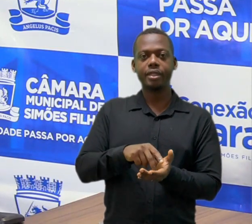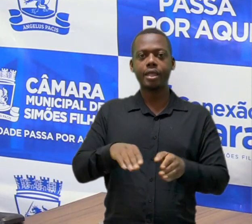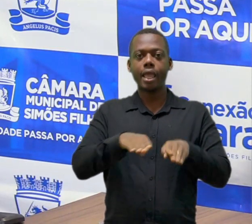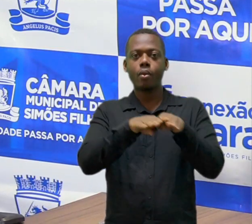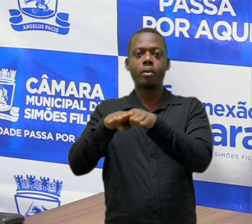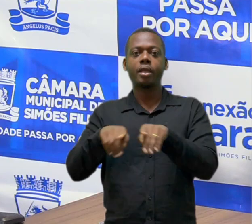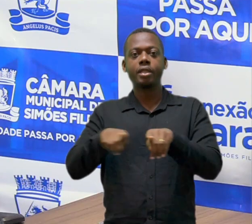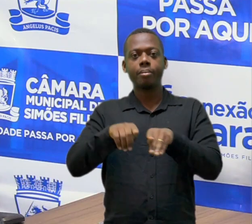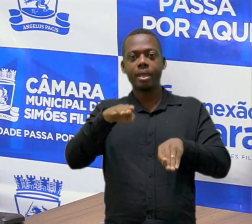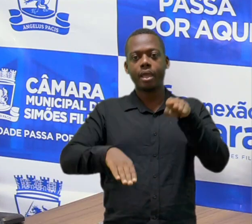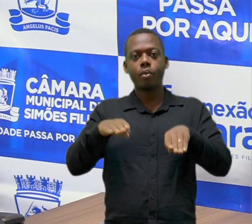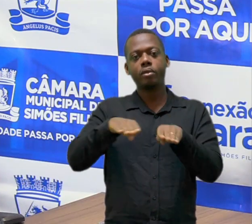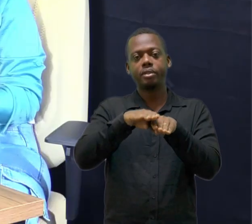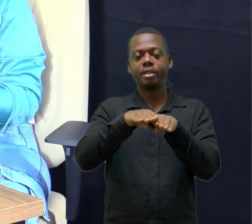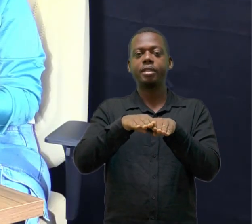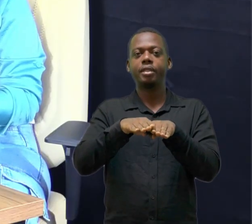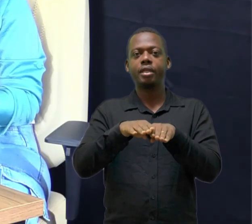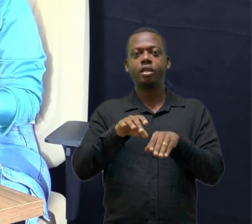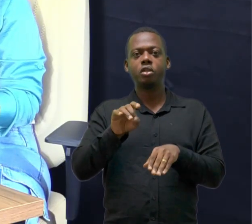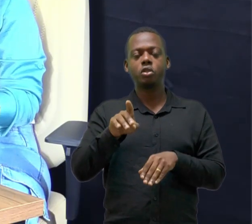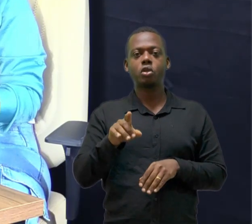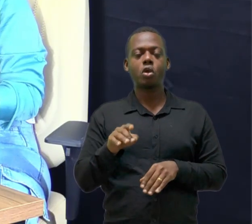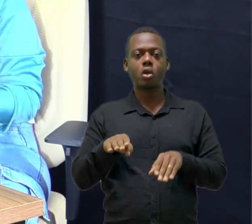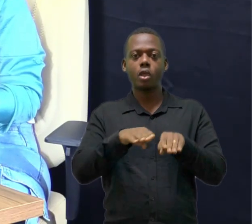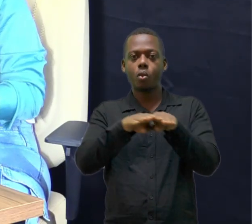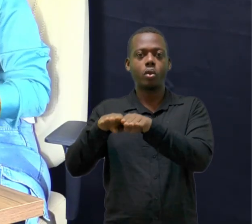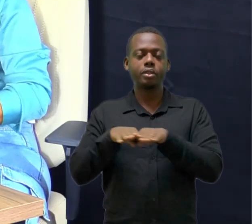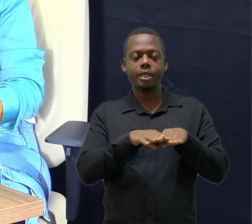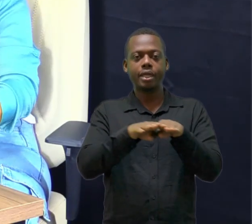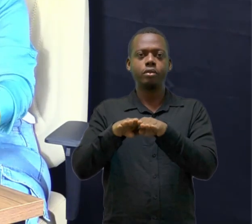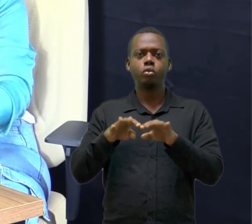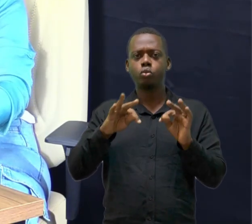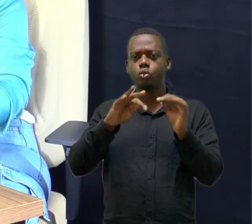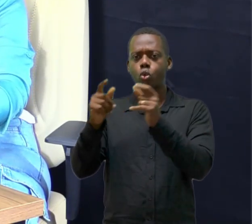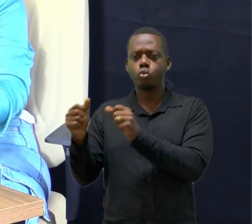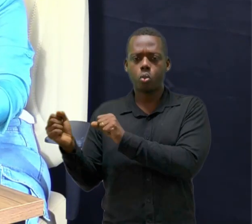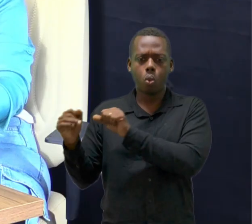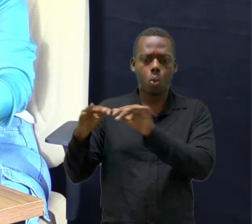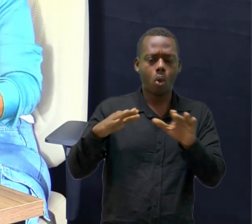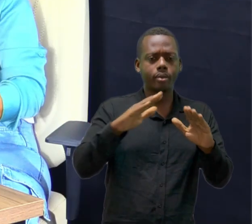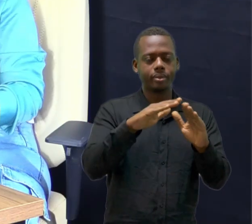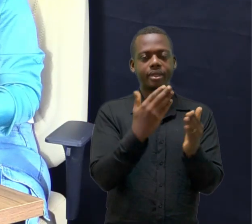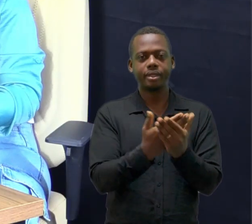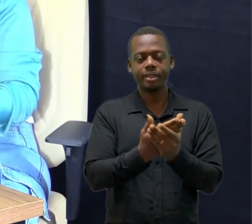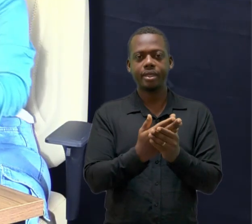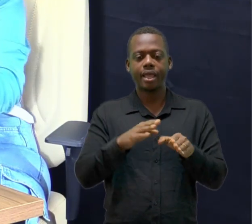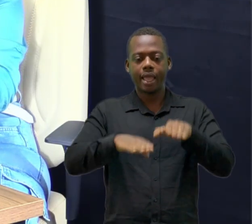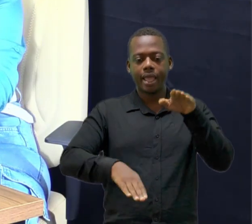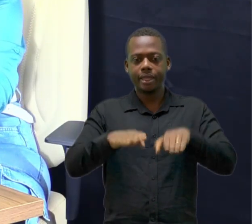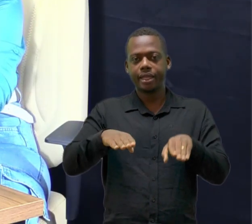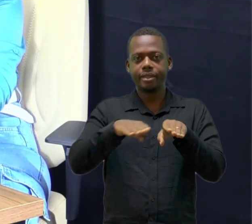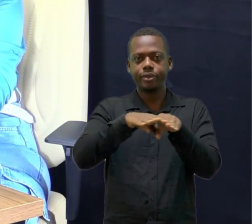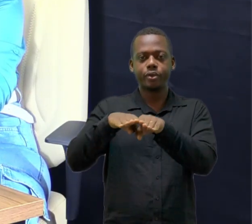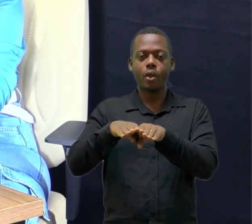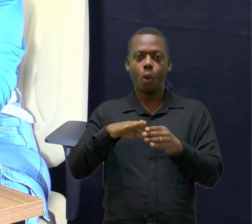né? Isso. De você- Nós não trabalhamos com bandeira de igualdade. Igualdade é todos entrarem na escola. Perfeito. A equidade é quando se coloca